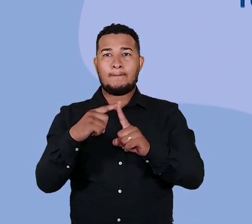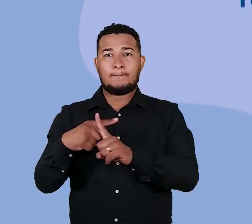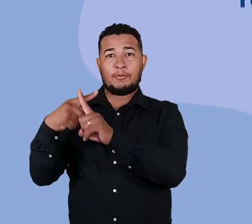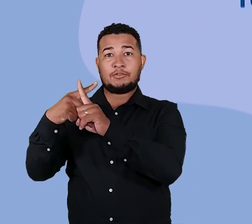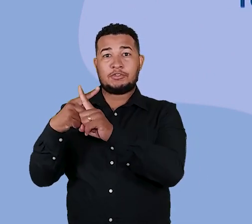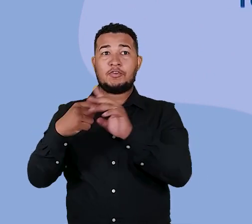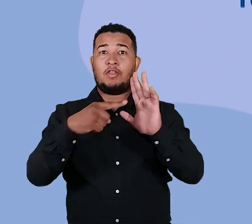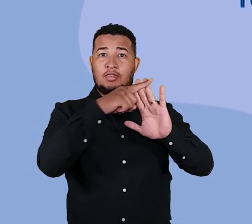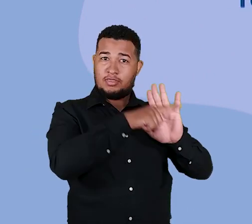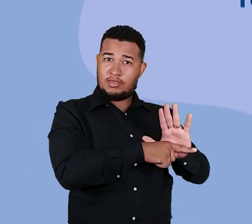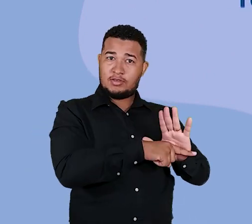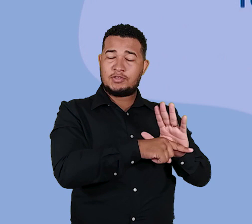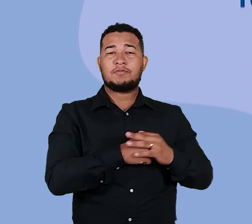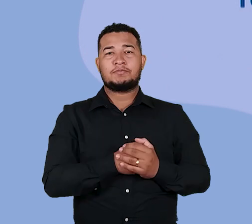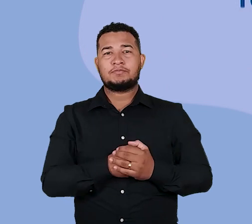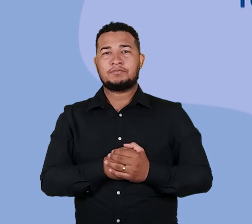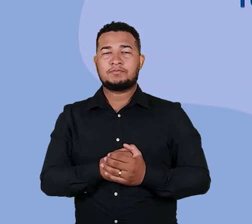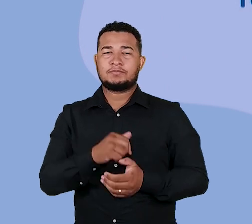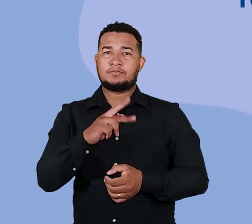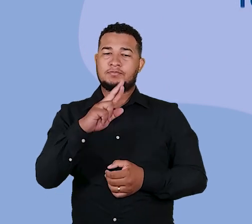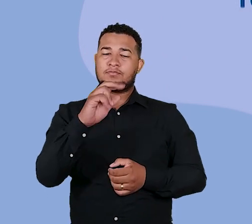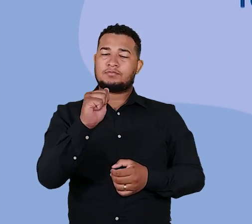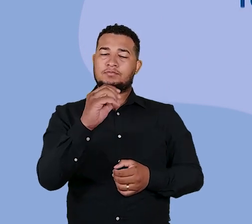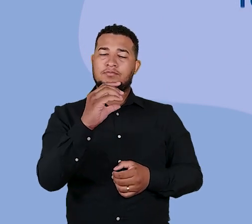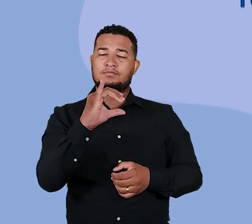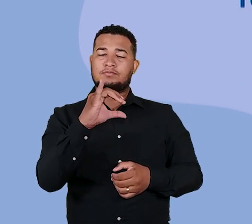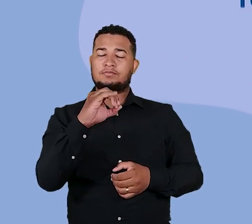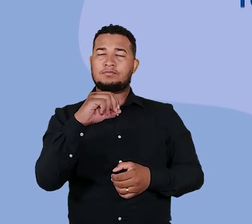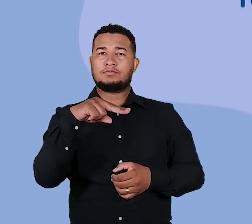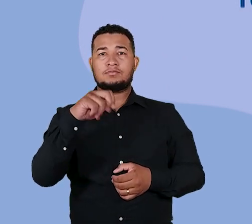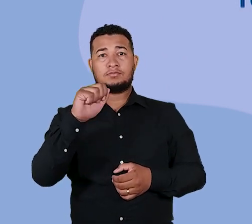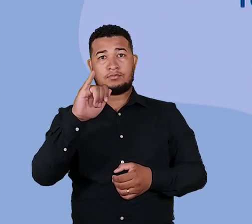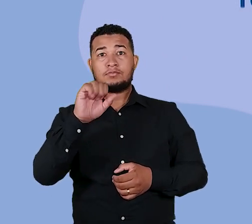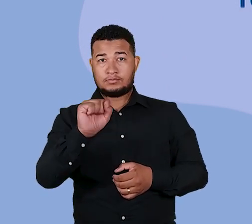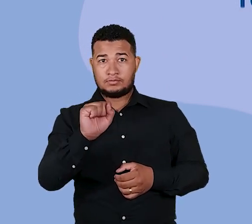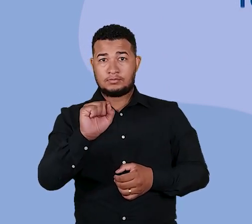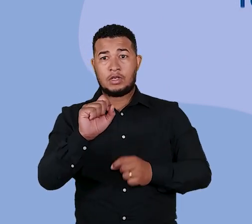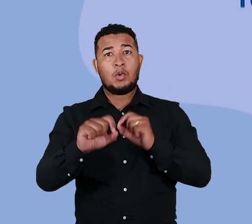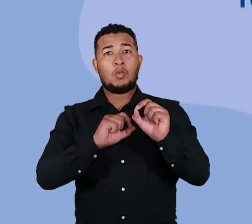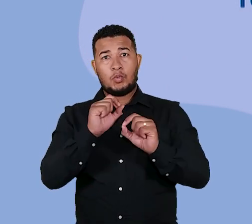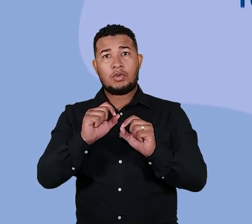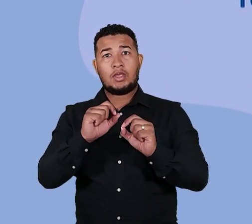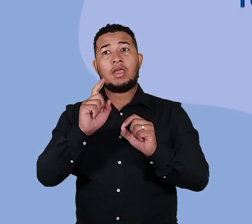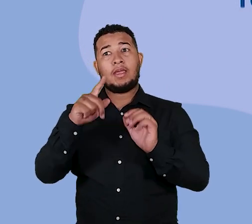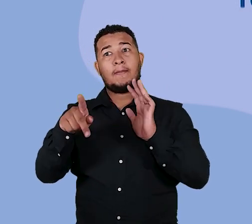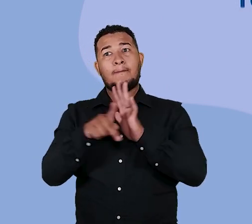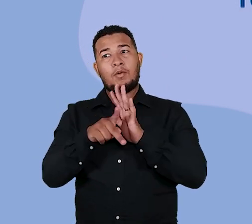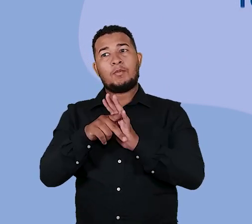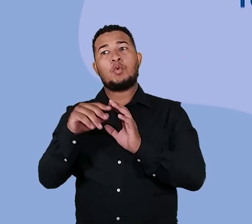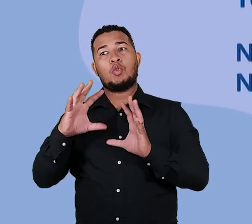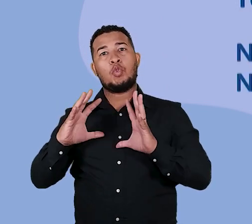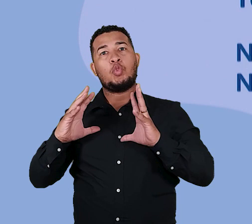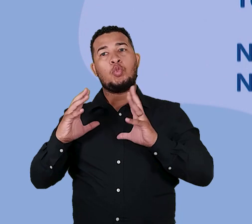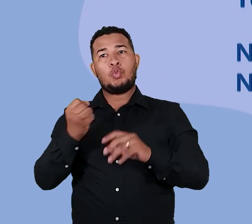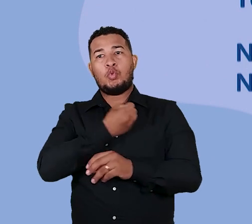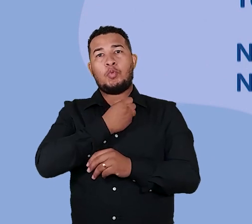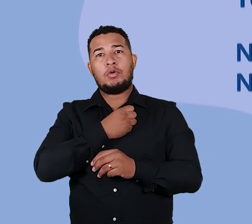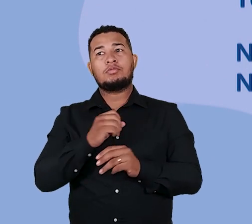vírgula. Números racionais, todos os inteiros, mais os números com